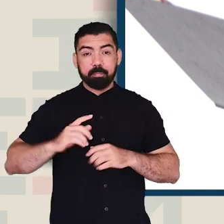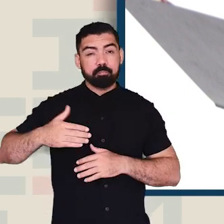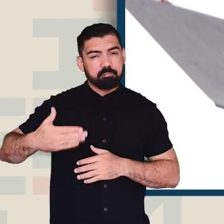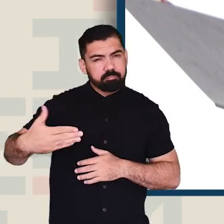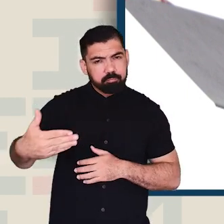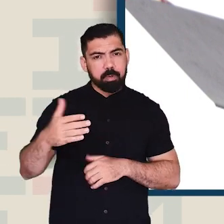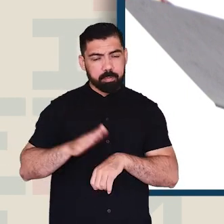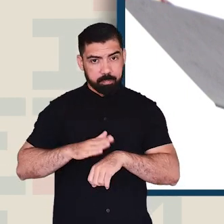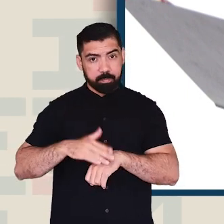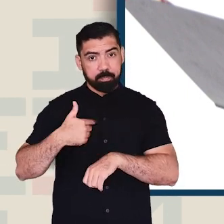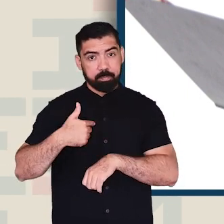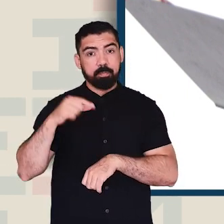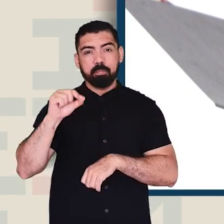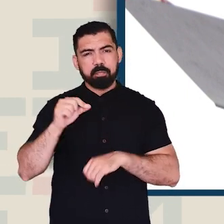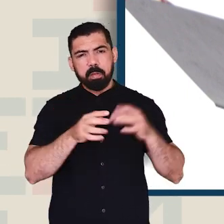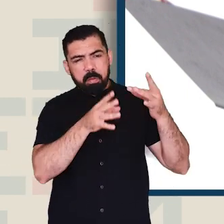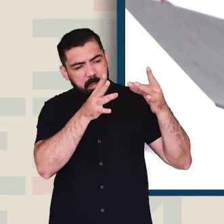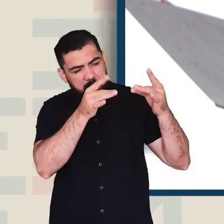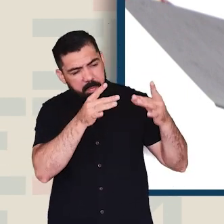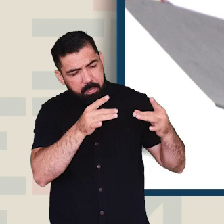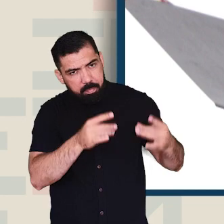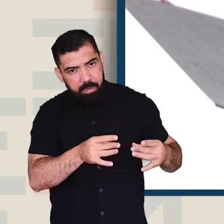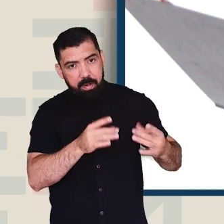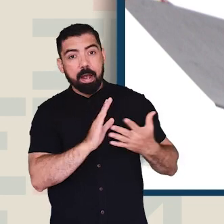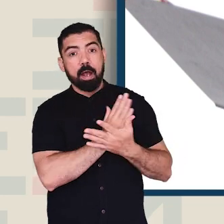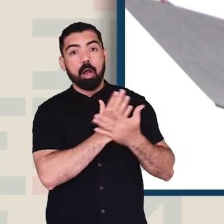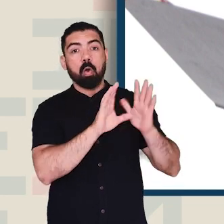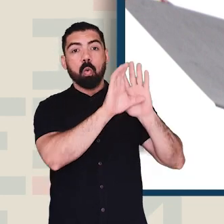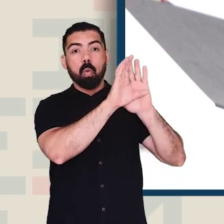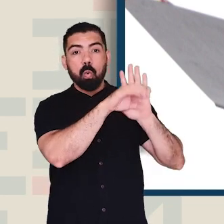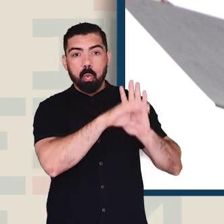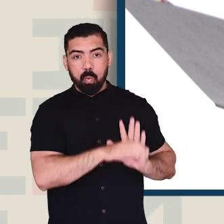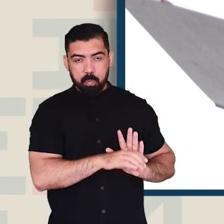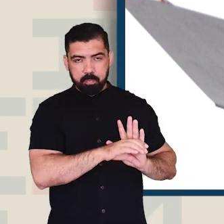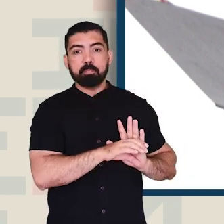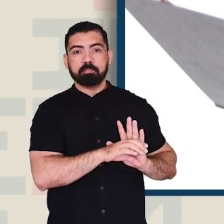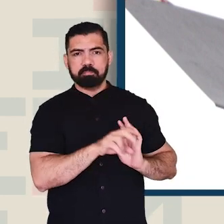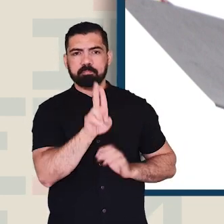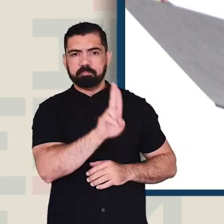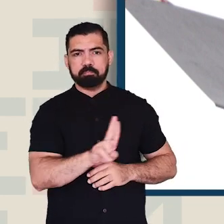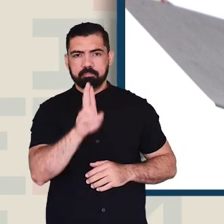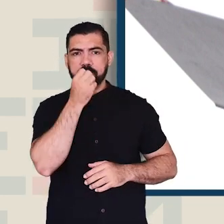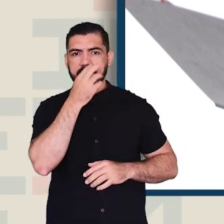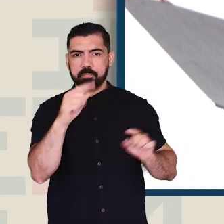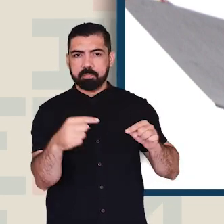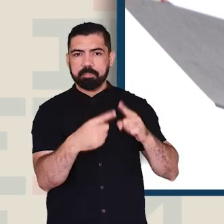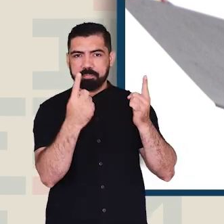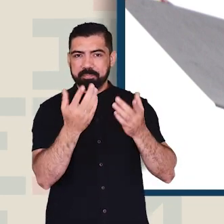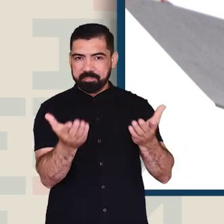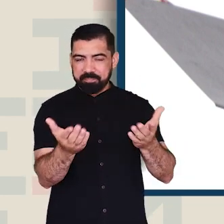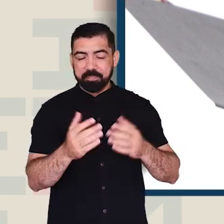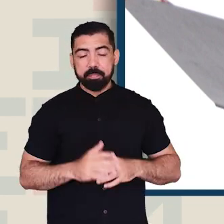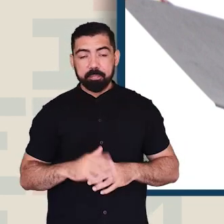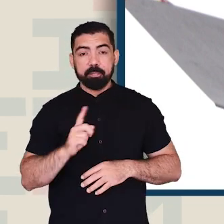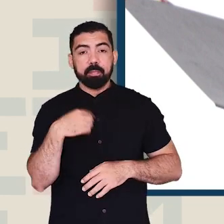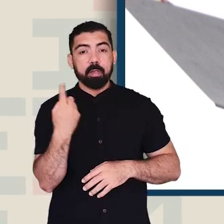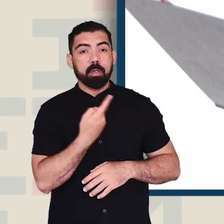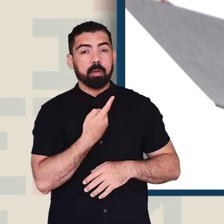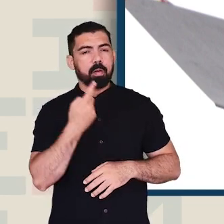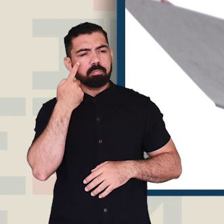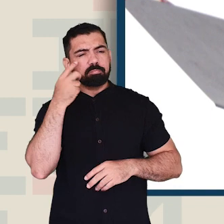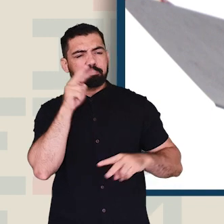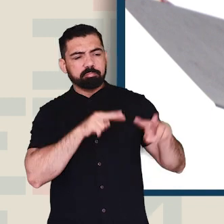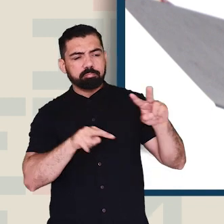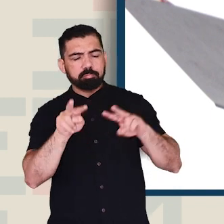vou sair destrinchando alguns conceitos que são muito úteis e a gente vai ter uma visão